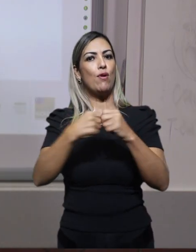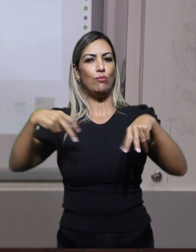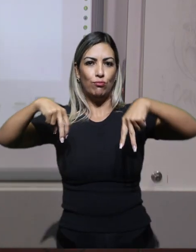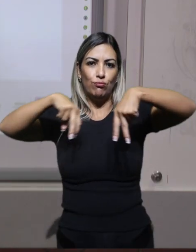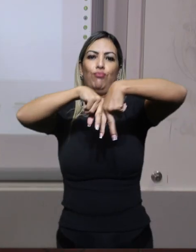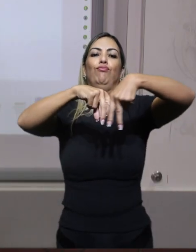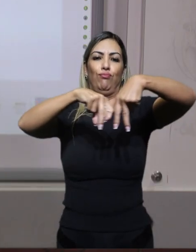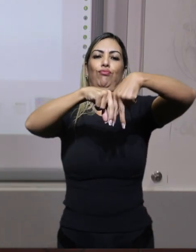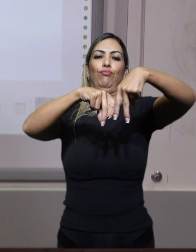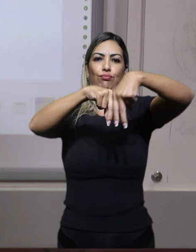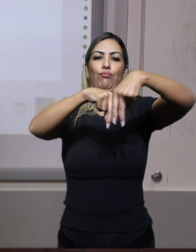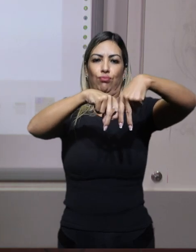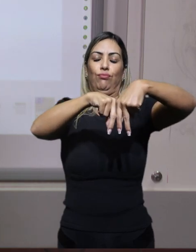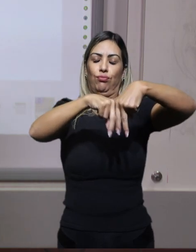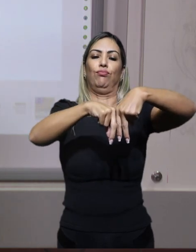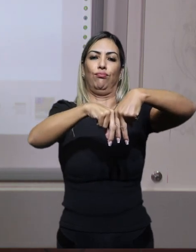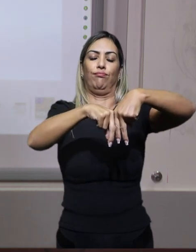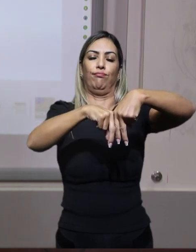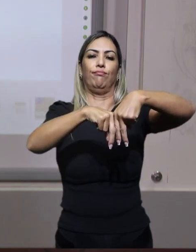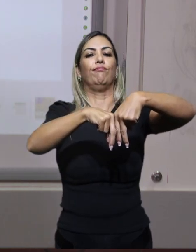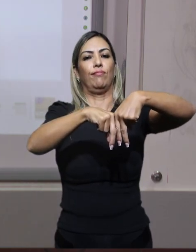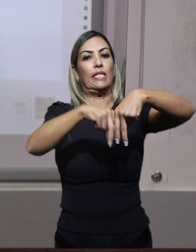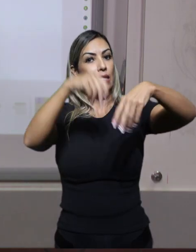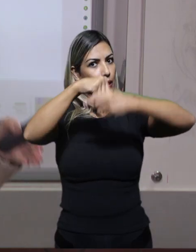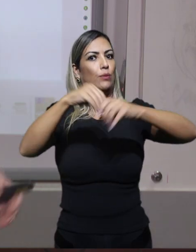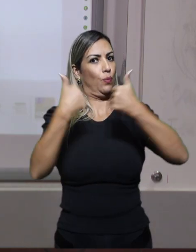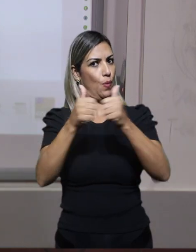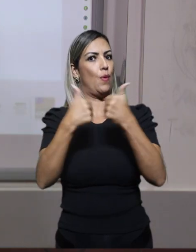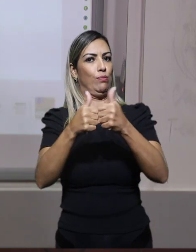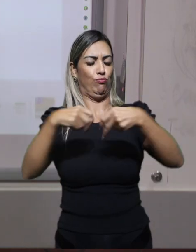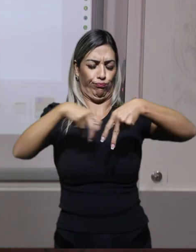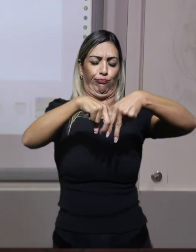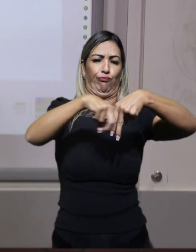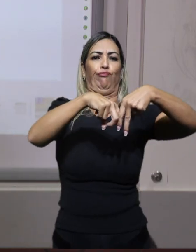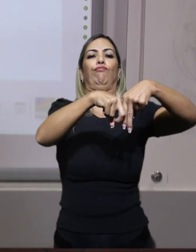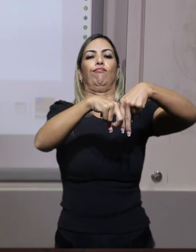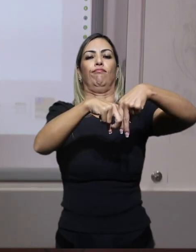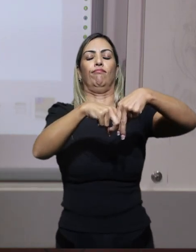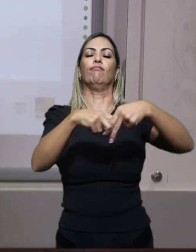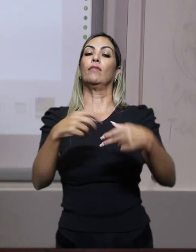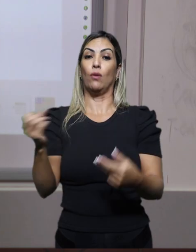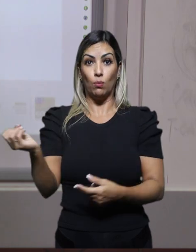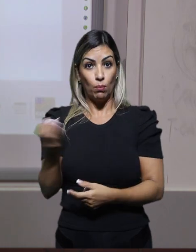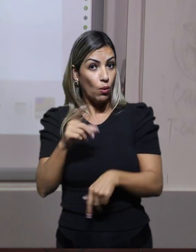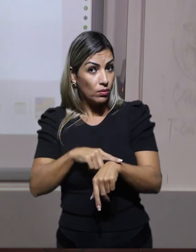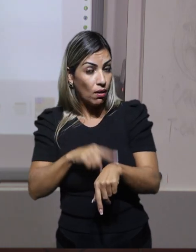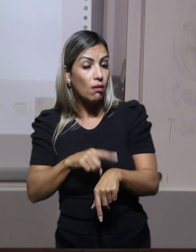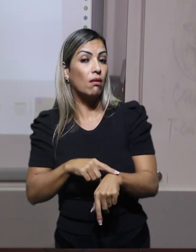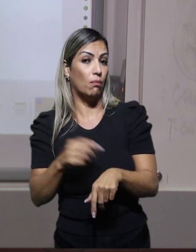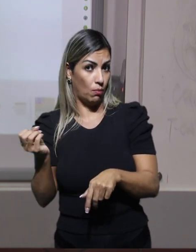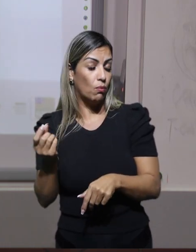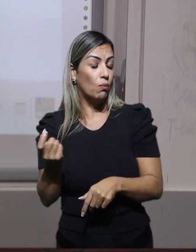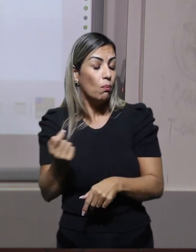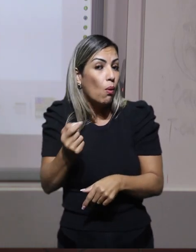novamente a praticar essas encoxadas lá no ônibus. Recentemente também, nós